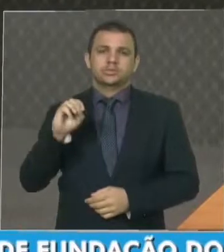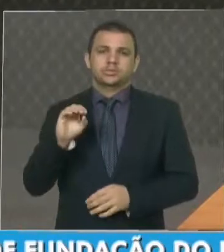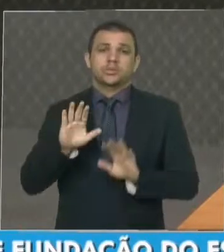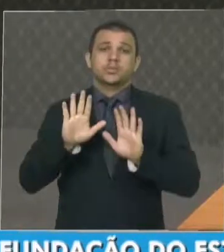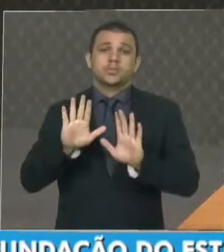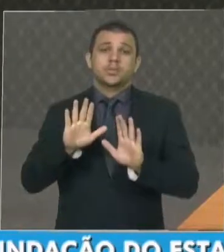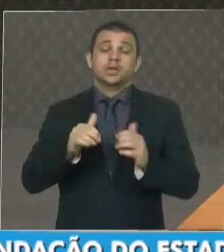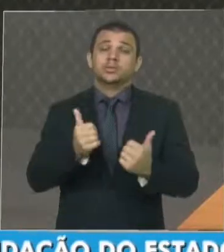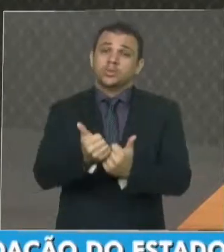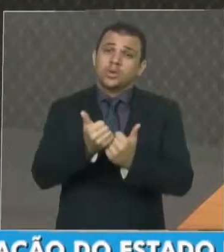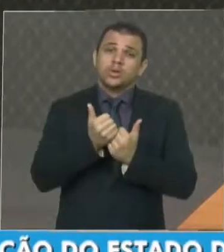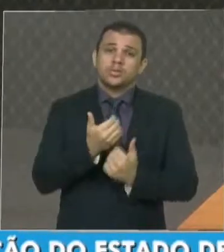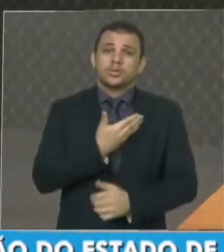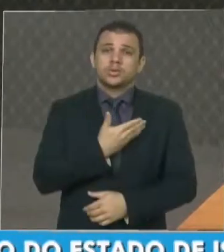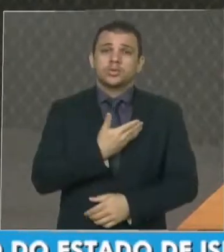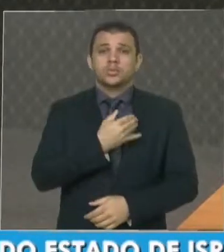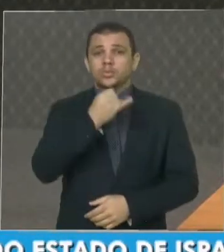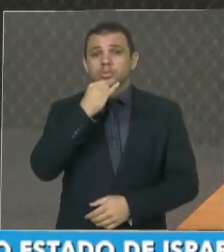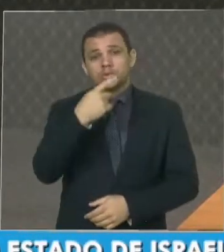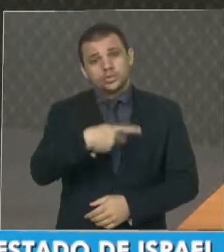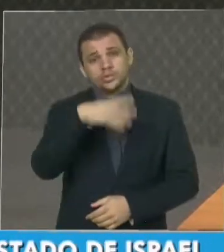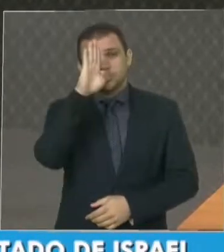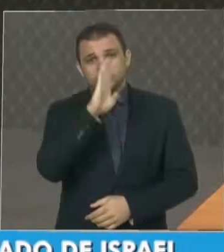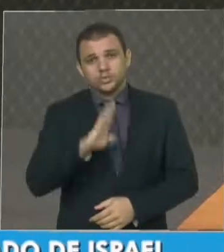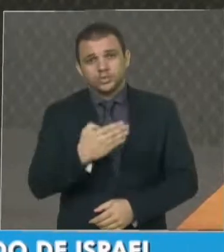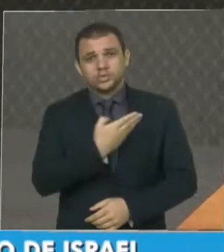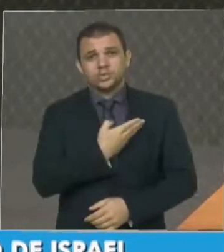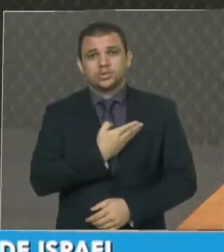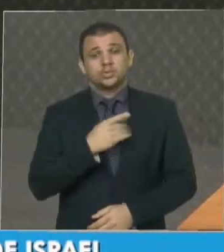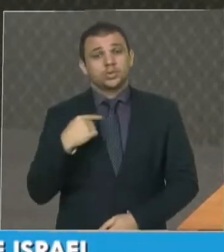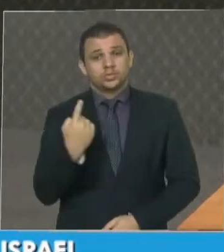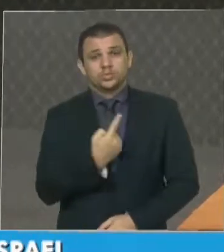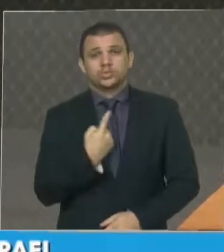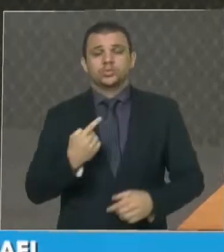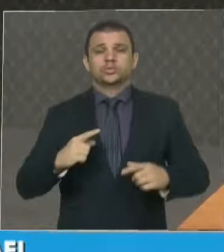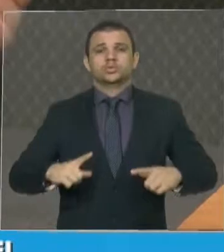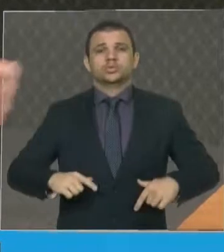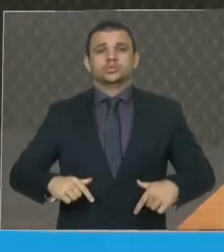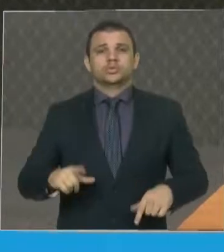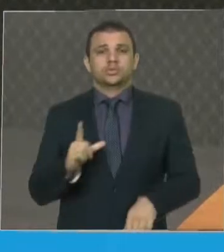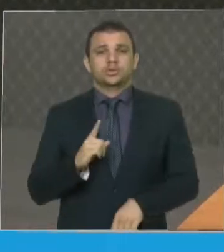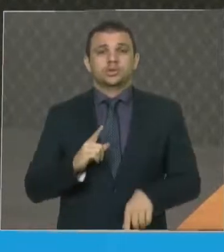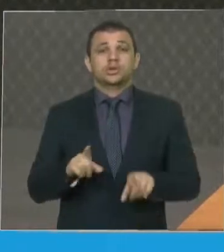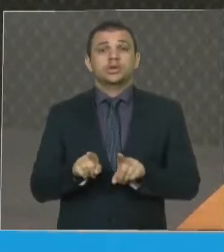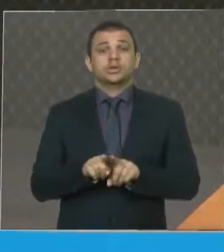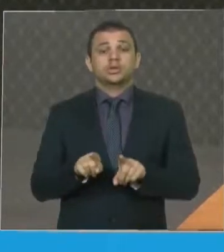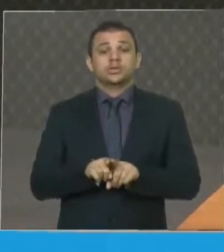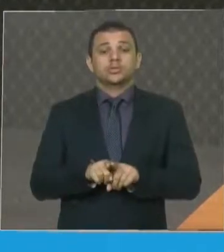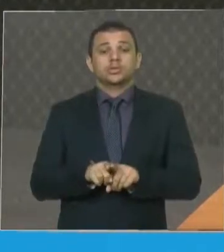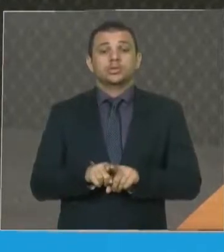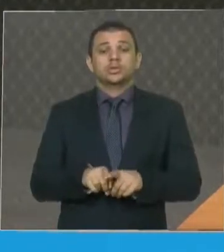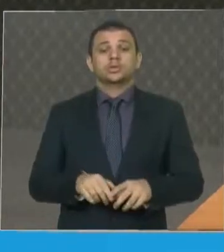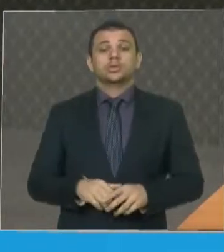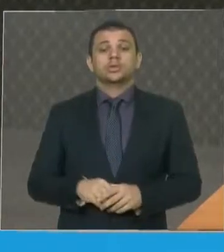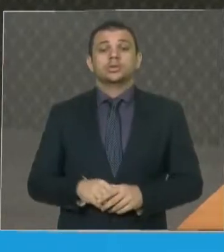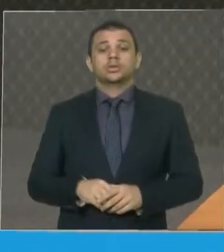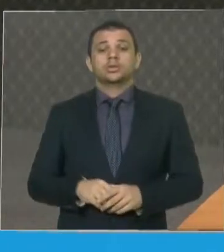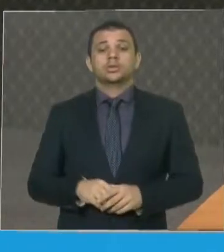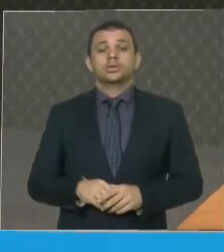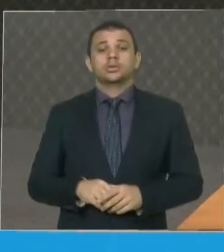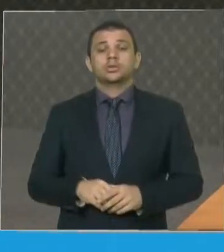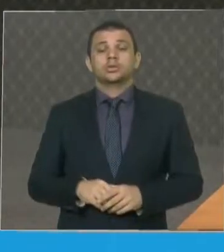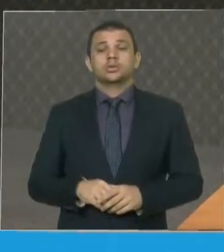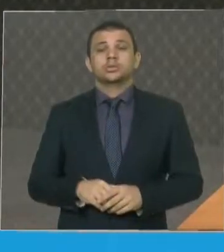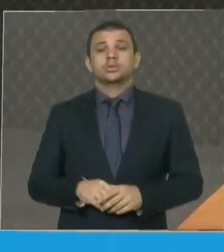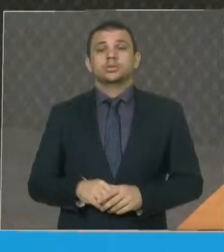brasileiros, estão amigos de nós. Estão amigos de nós. Depois, Osvaldo Aranha, que botou o martelo na UNO.